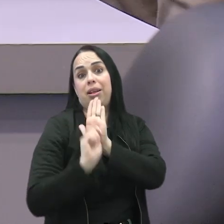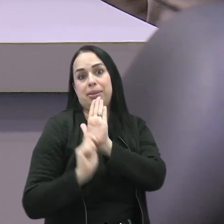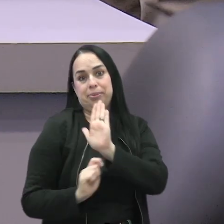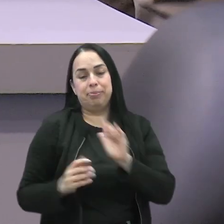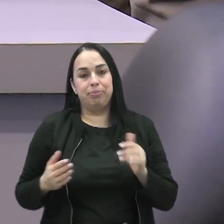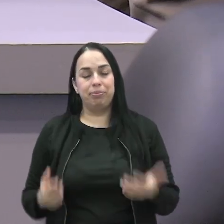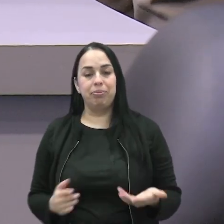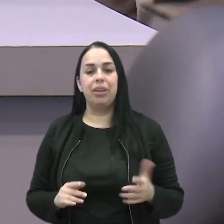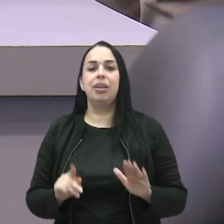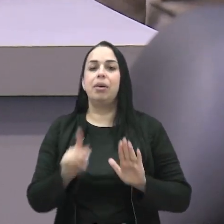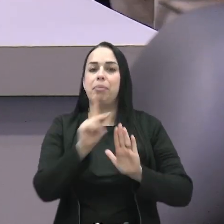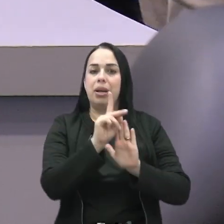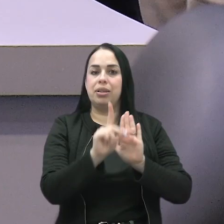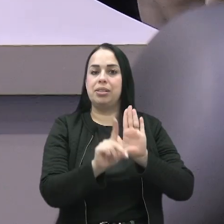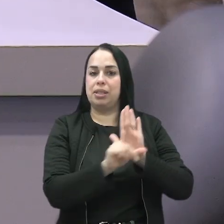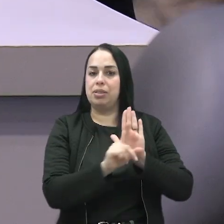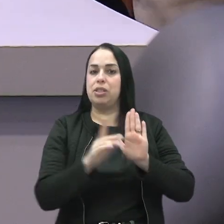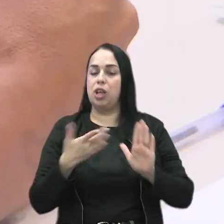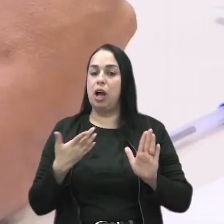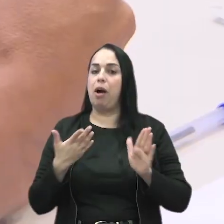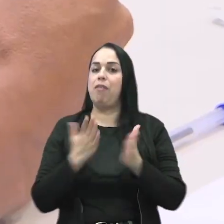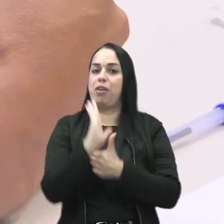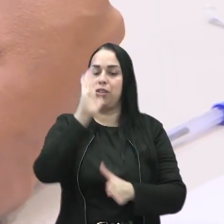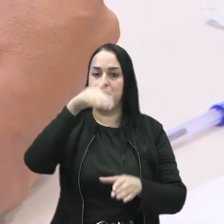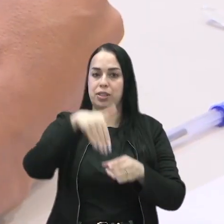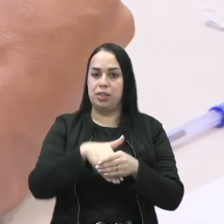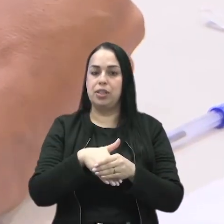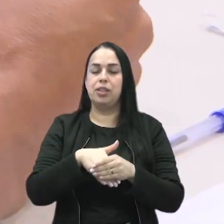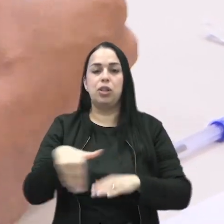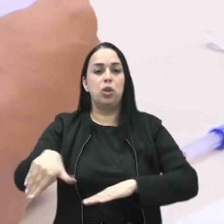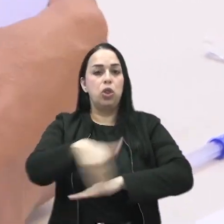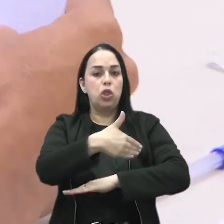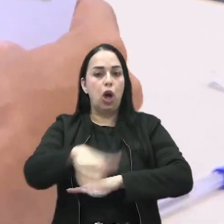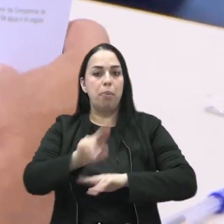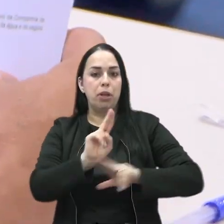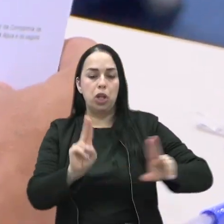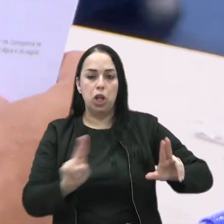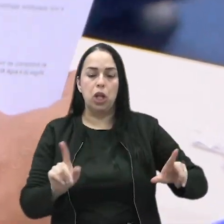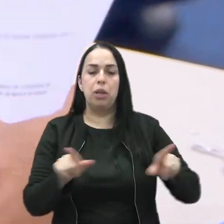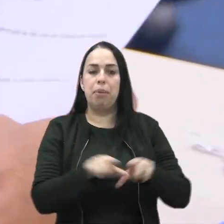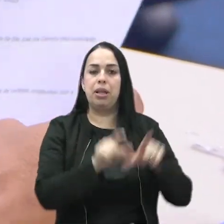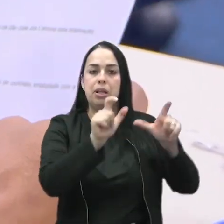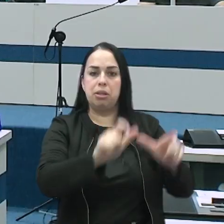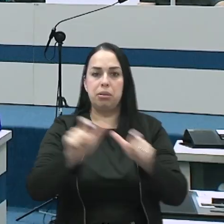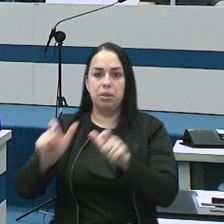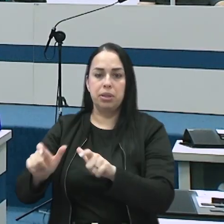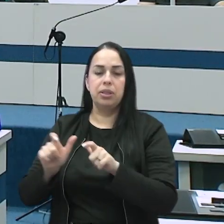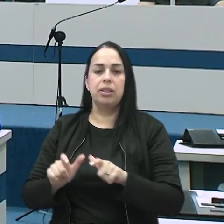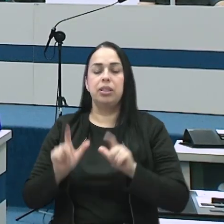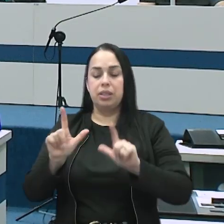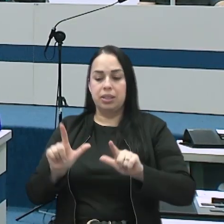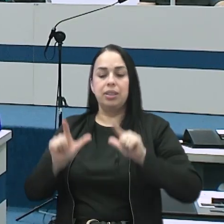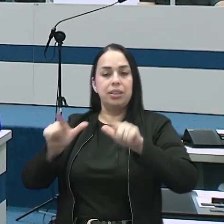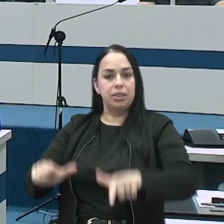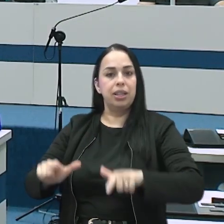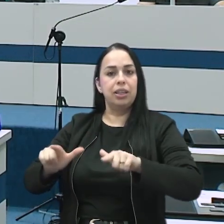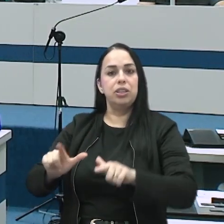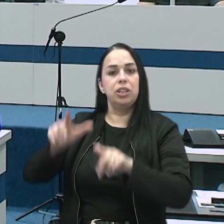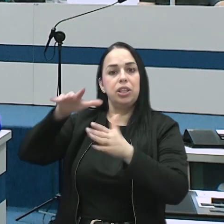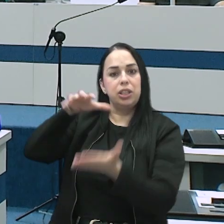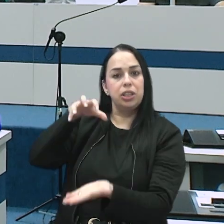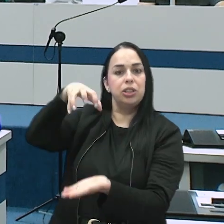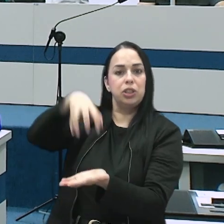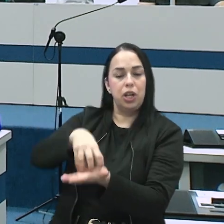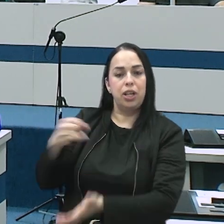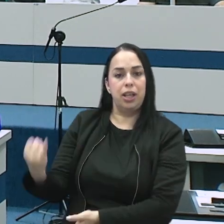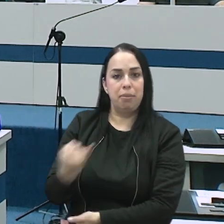Os vereadores também votaram pela aprovação de projetos de denominação de espaços públicos, entrega de título de